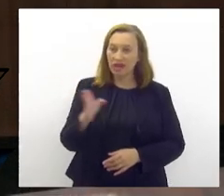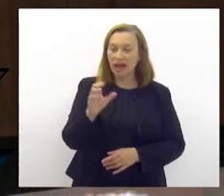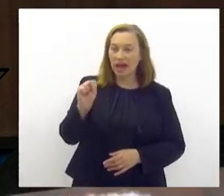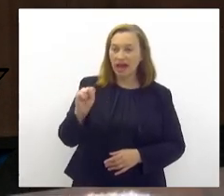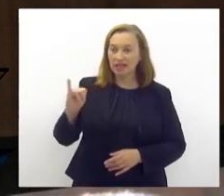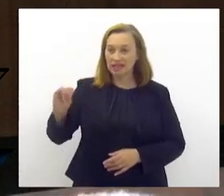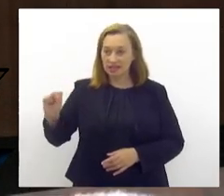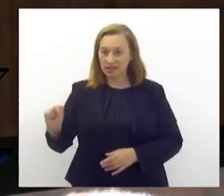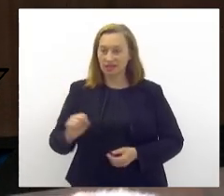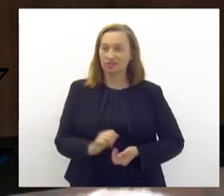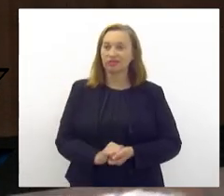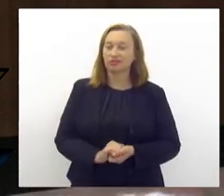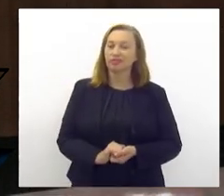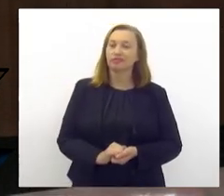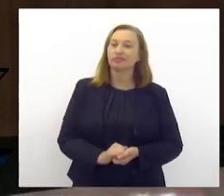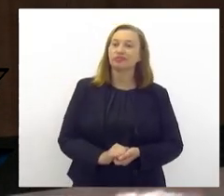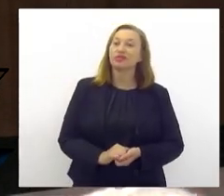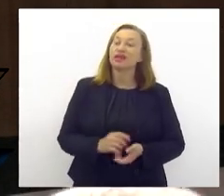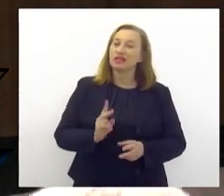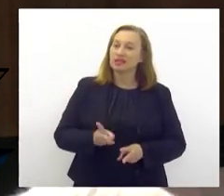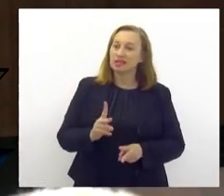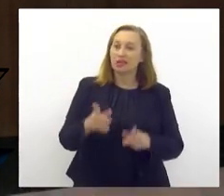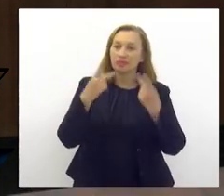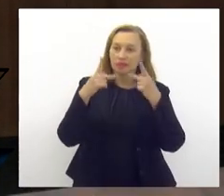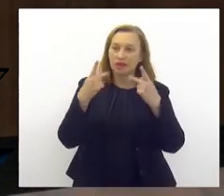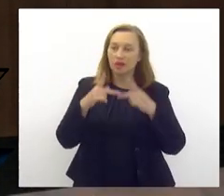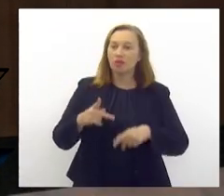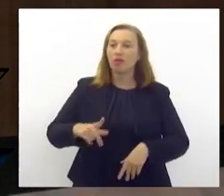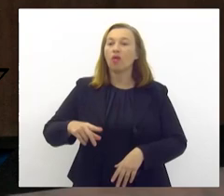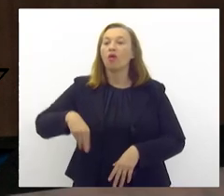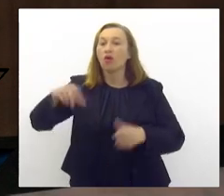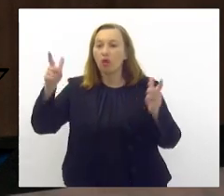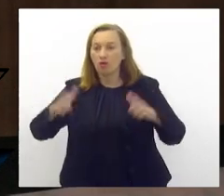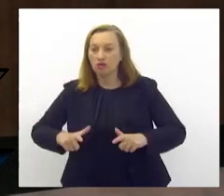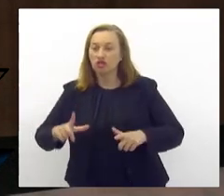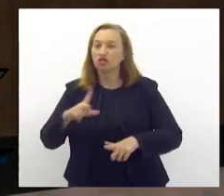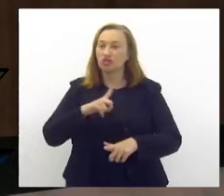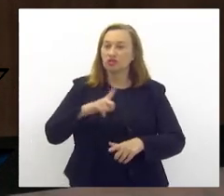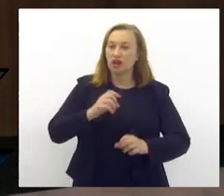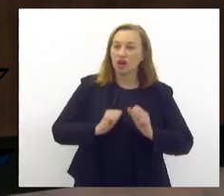onde houver ódio, que eu leve amor.